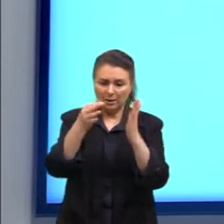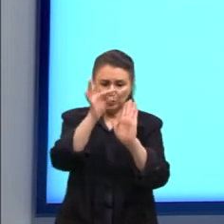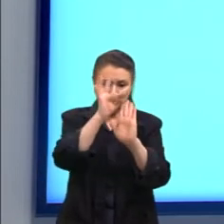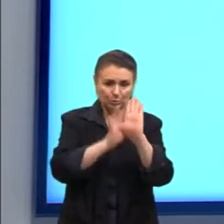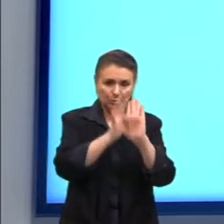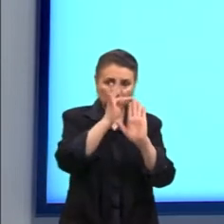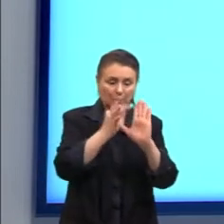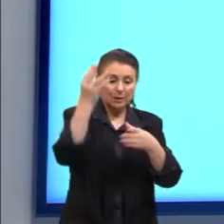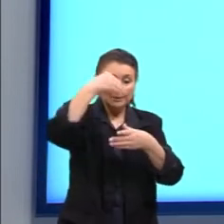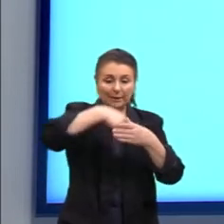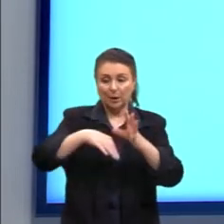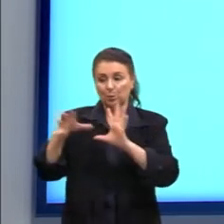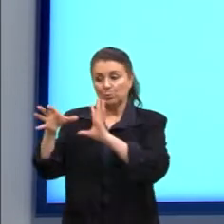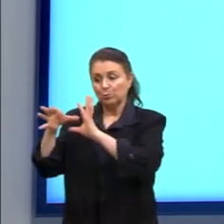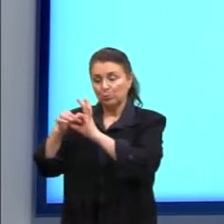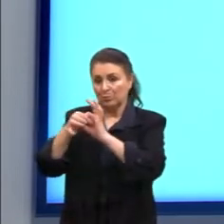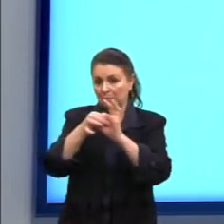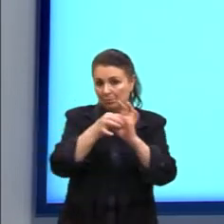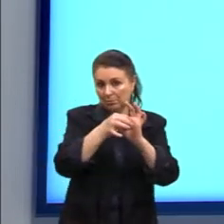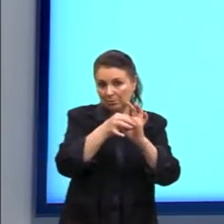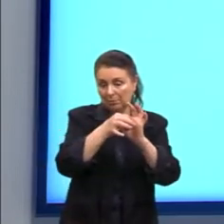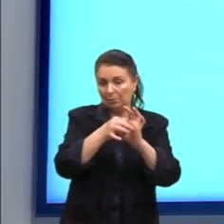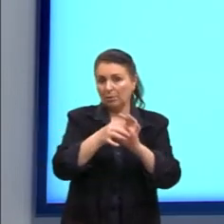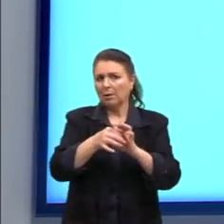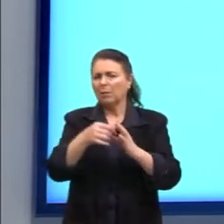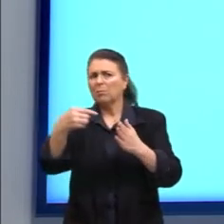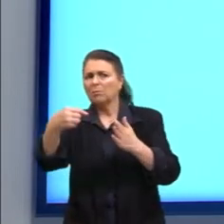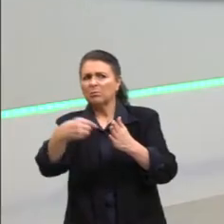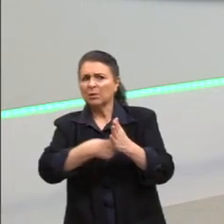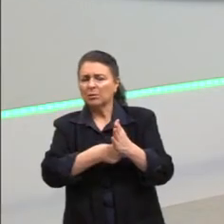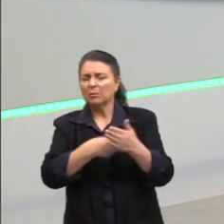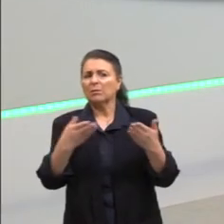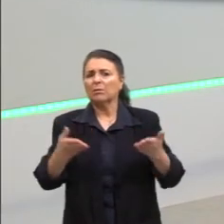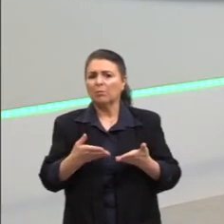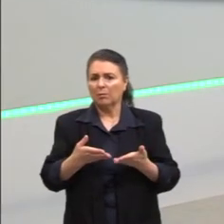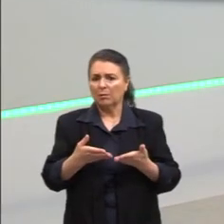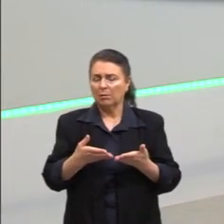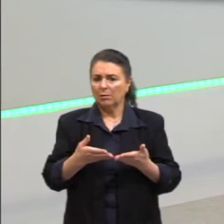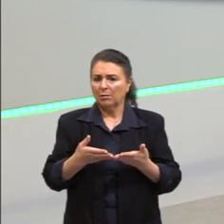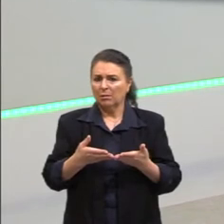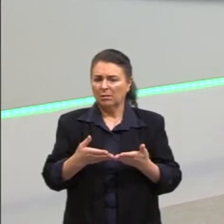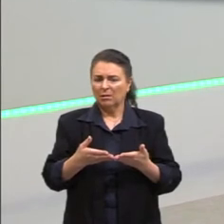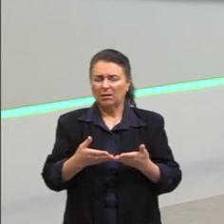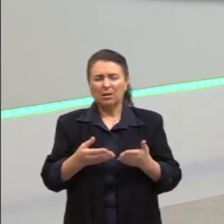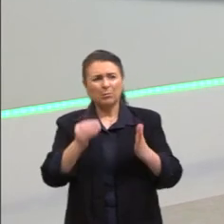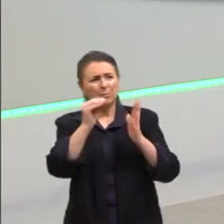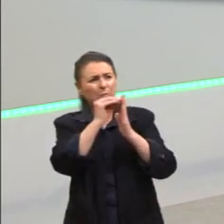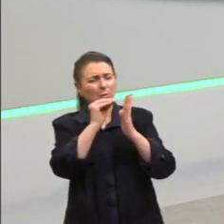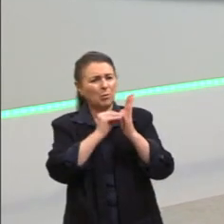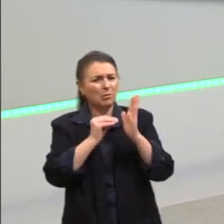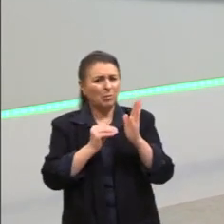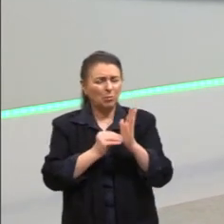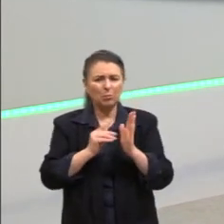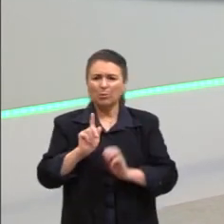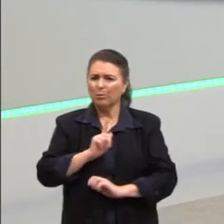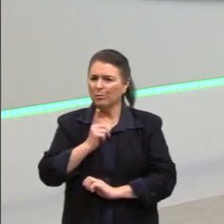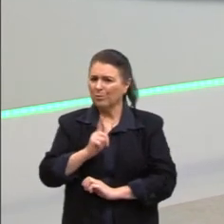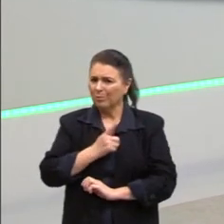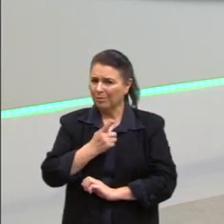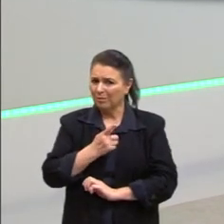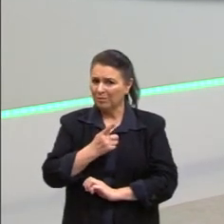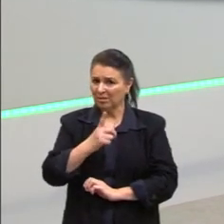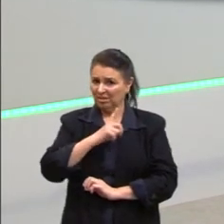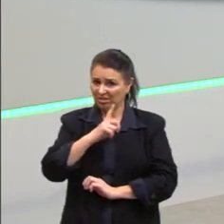dentro de contextos. Mas daí eu me pergunto, a gente vai olhar para conteúdos gramaticais de